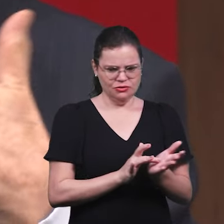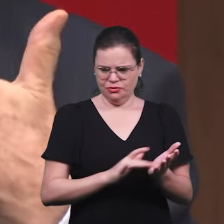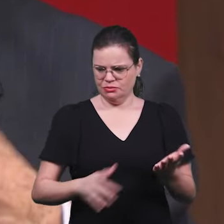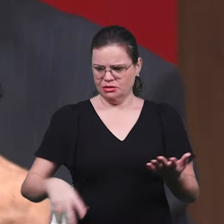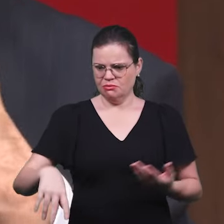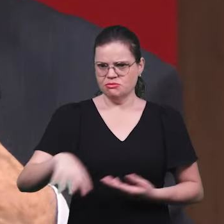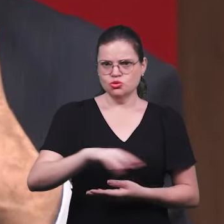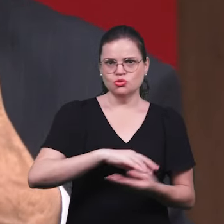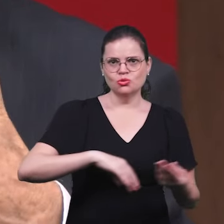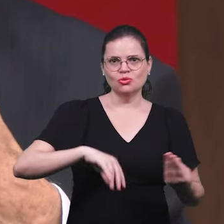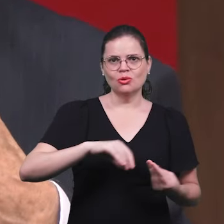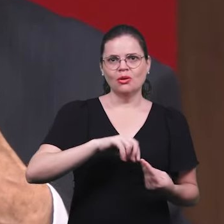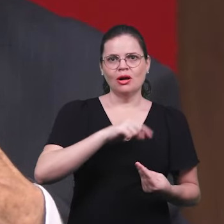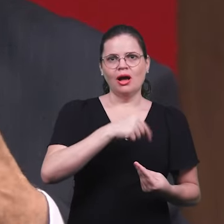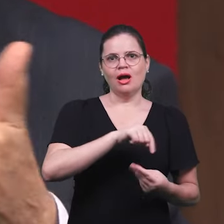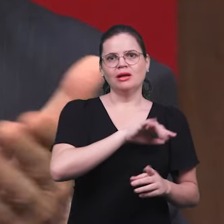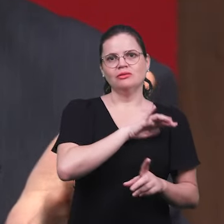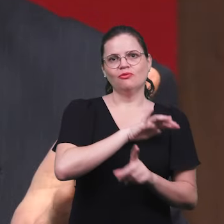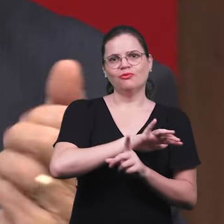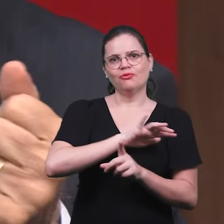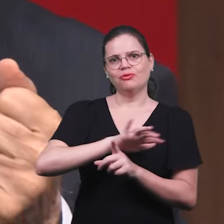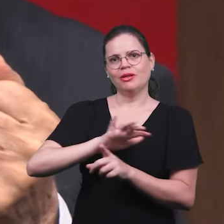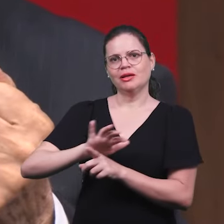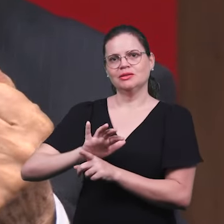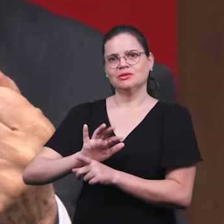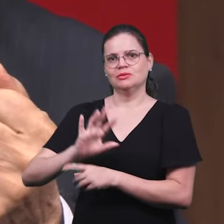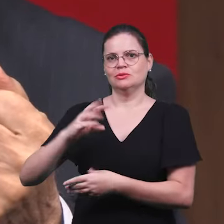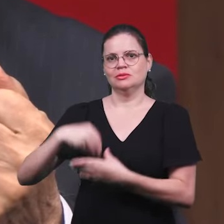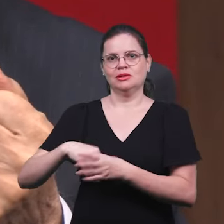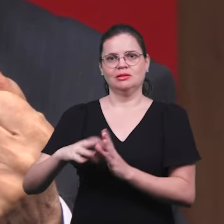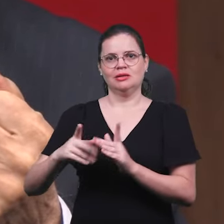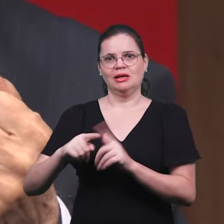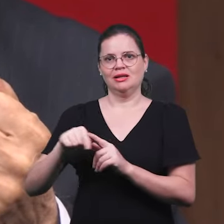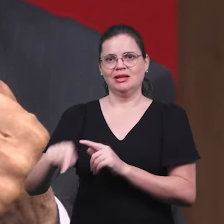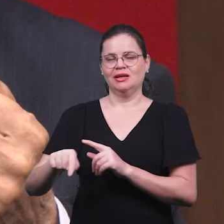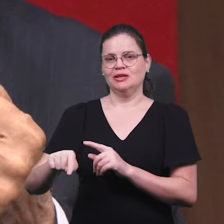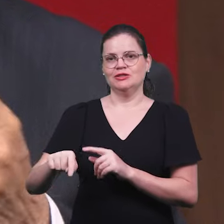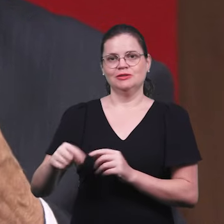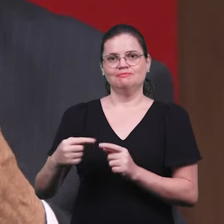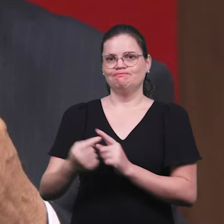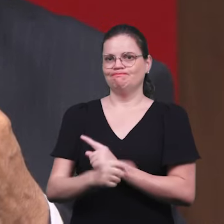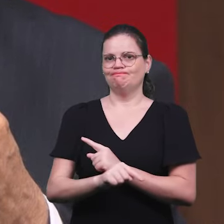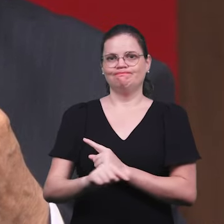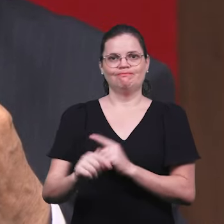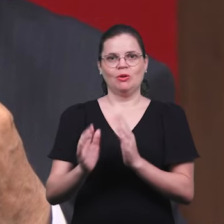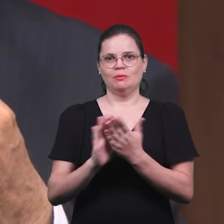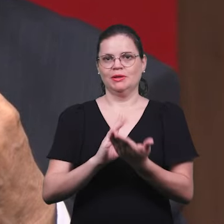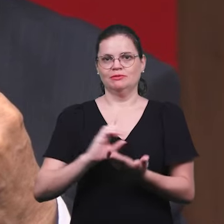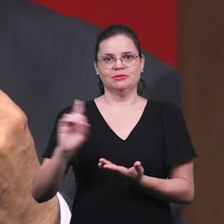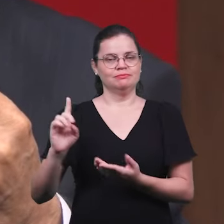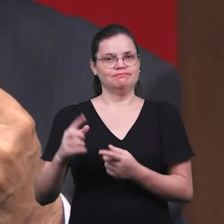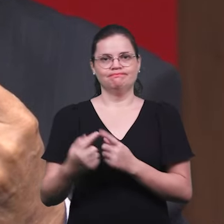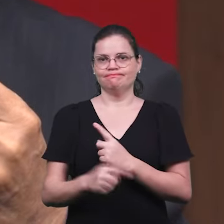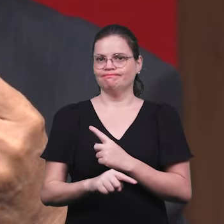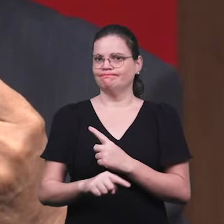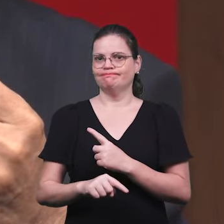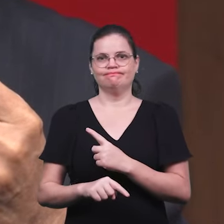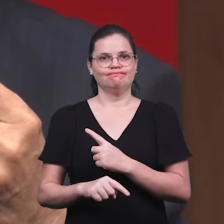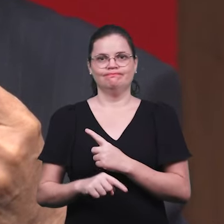entrar certas práticas que não eram próprias dos servos de Deus. E